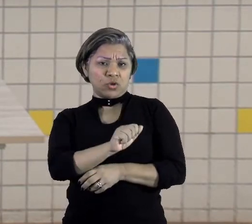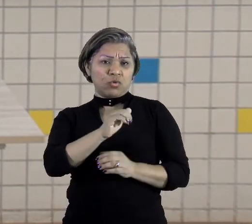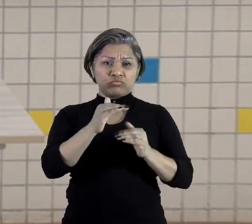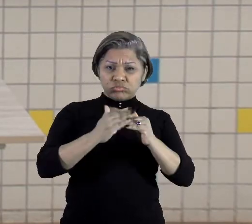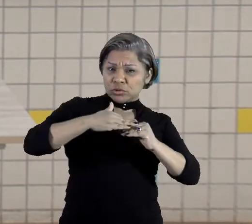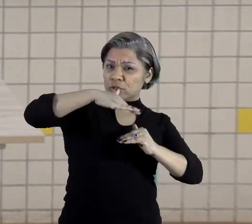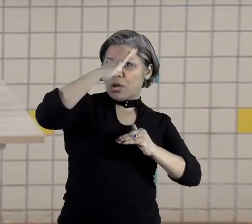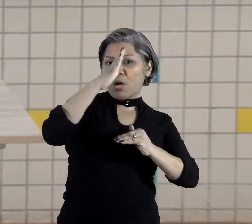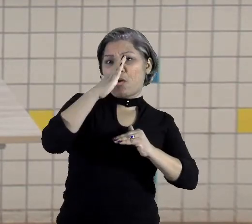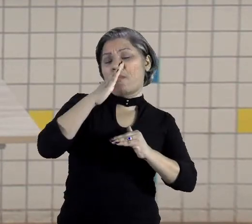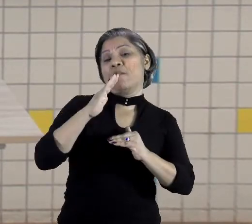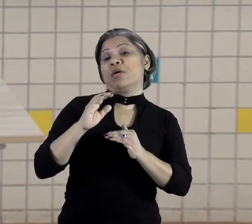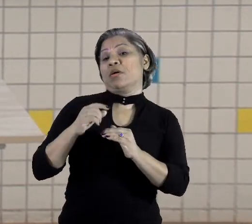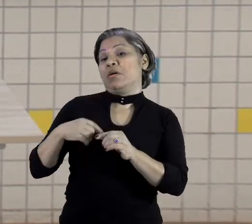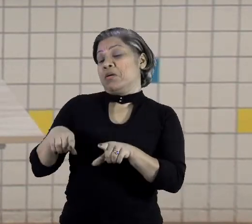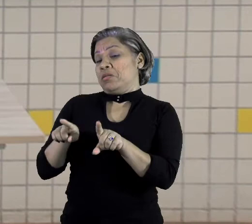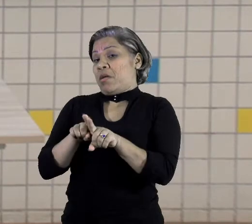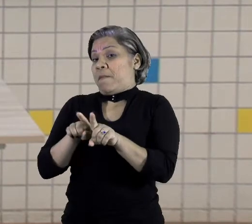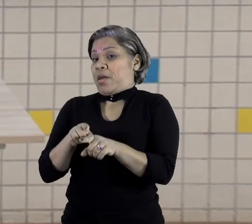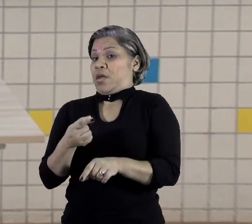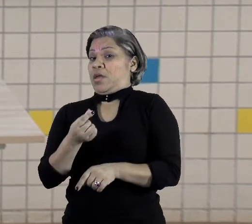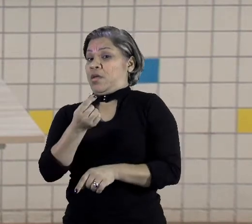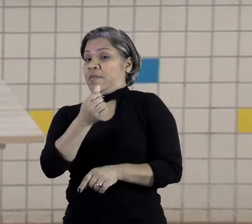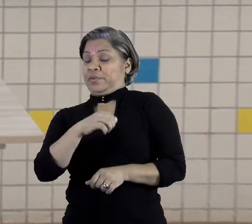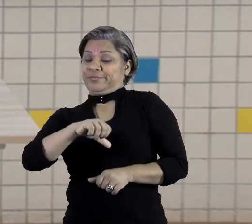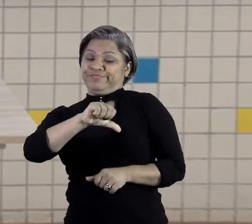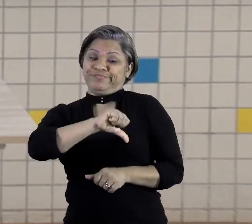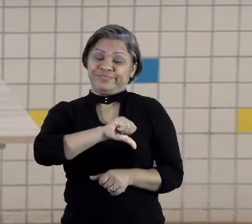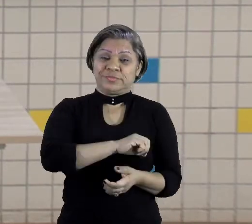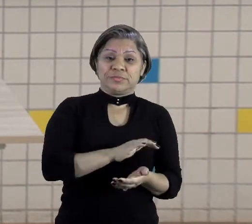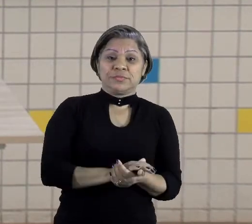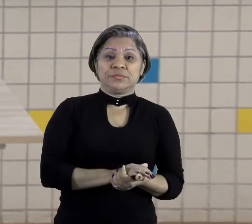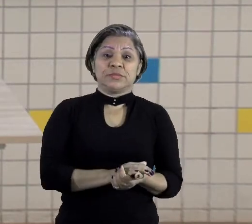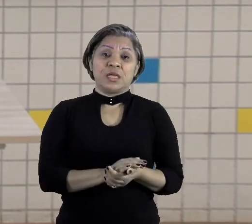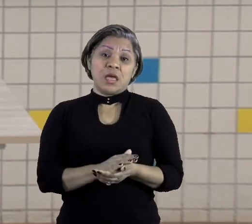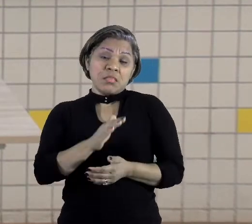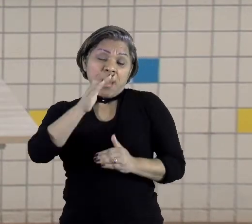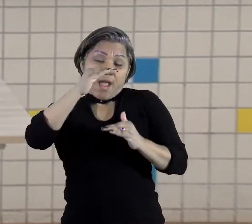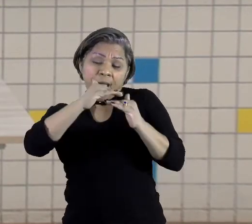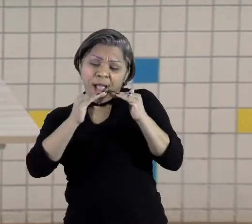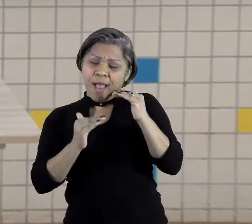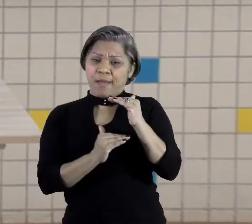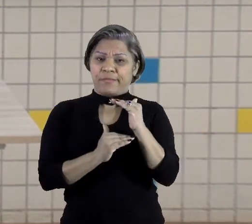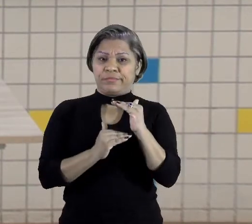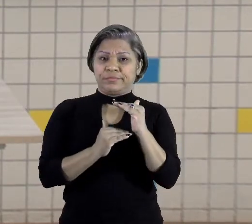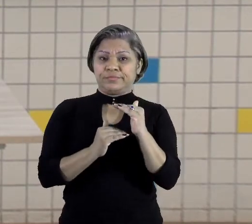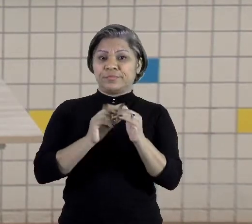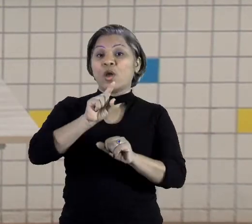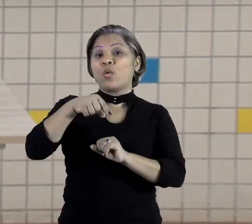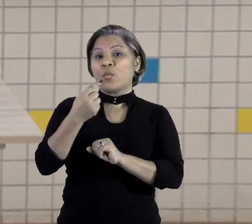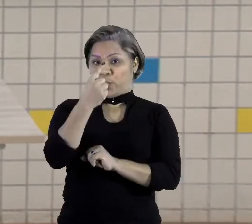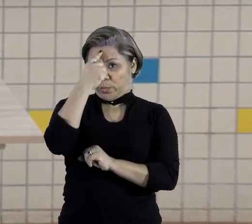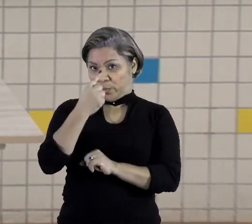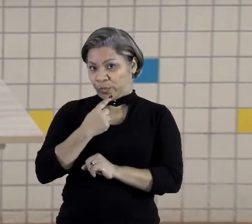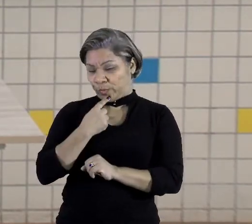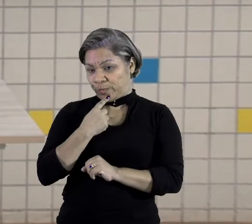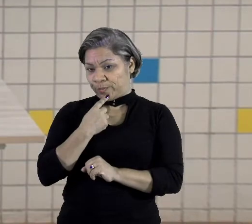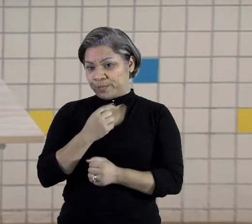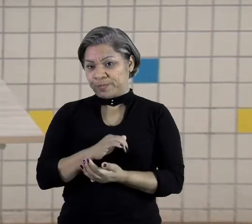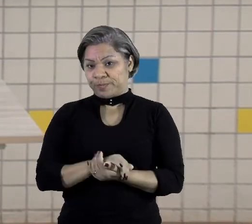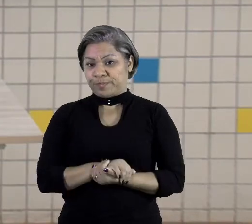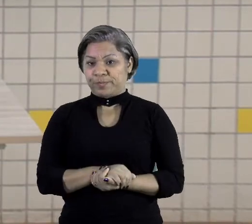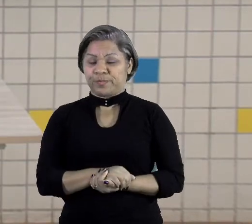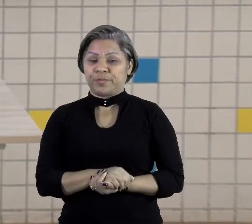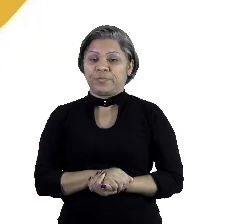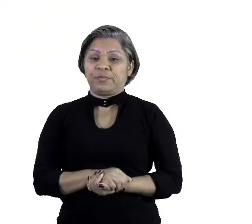Tem ano que o preço não está tão bem, deixa de ser 58 e cai um pouquinho. Vamos para o próximo slide?